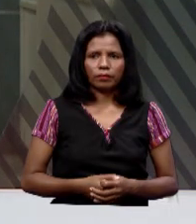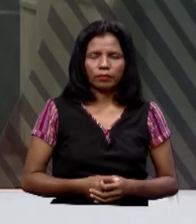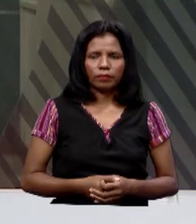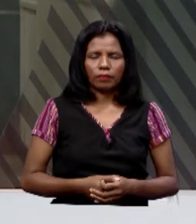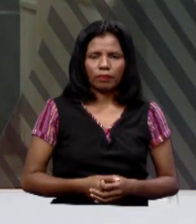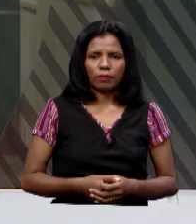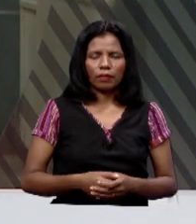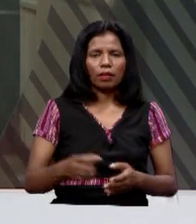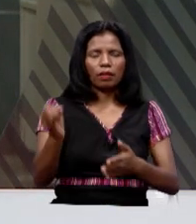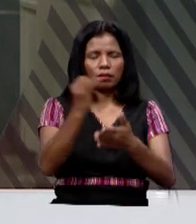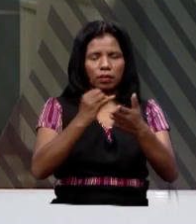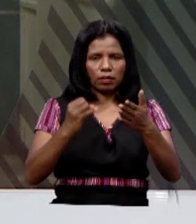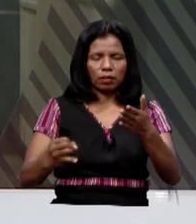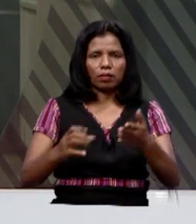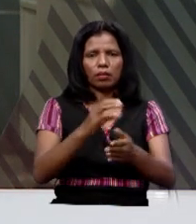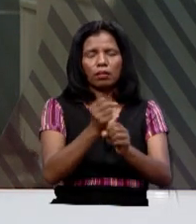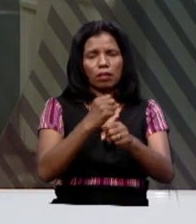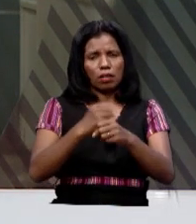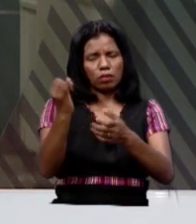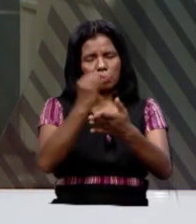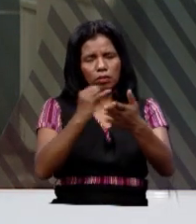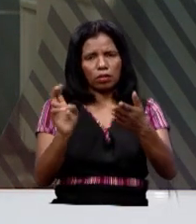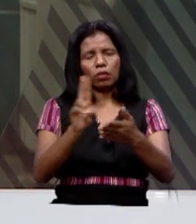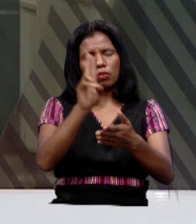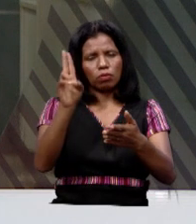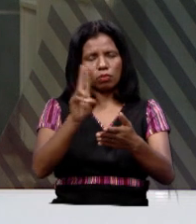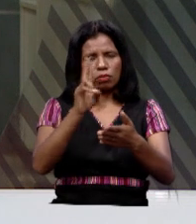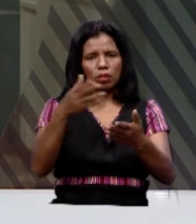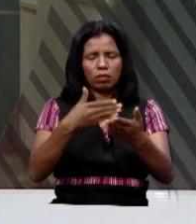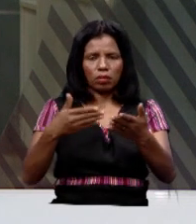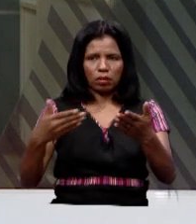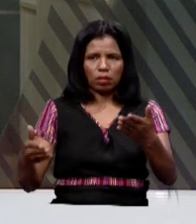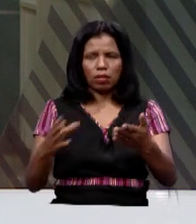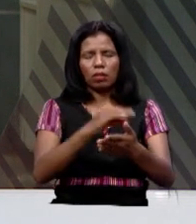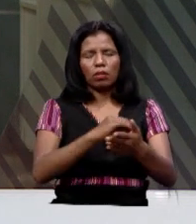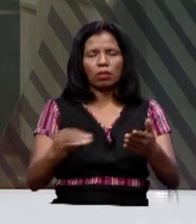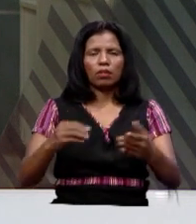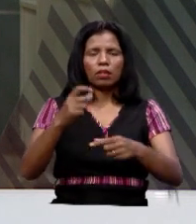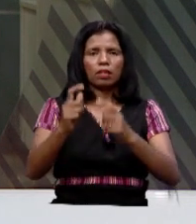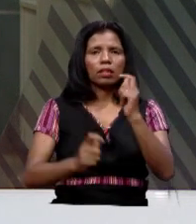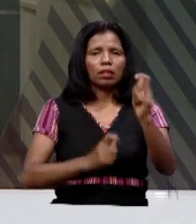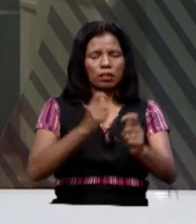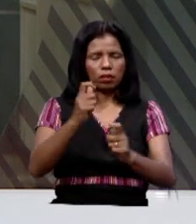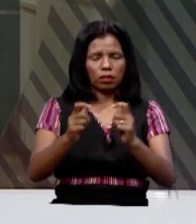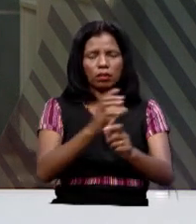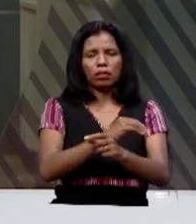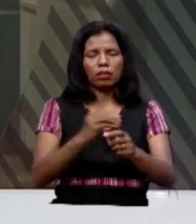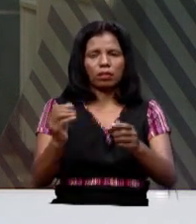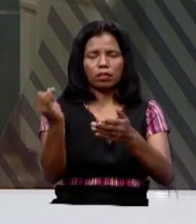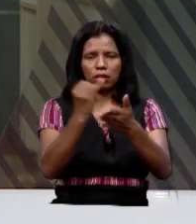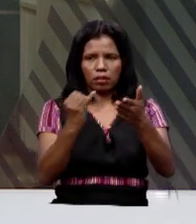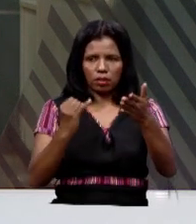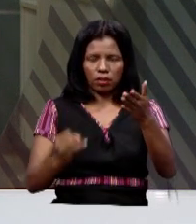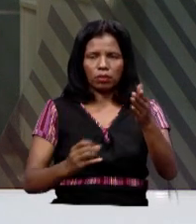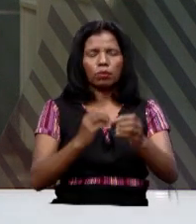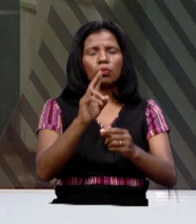pentura digital tecnico ideo di halo disegno ne be usa para ilustrare o aplicação informática. No resultado desenho, usa pentura digital ne